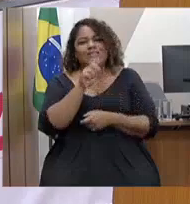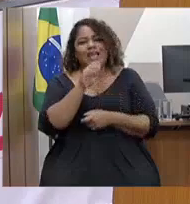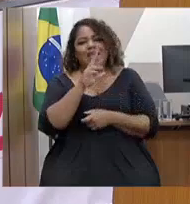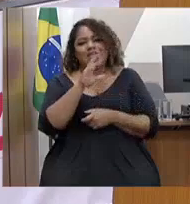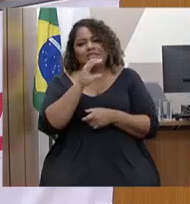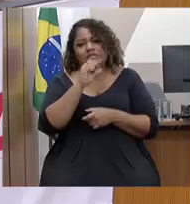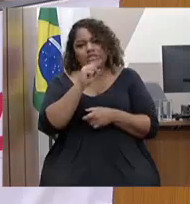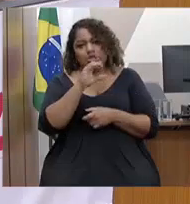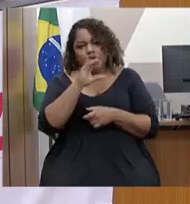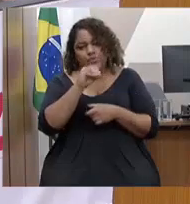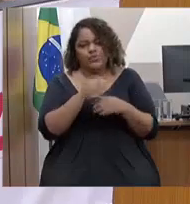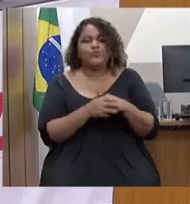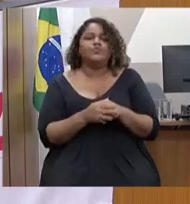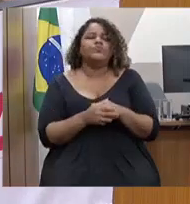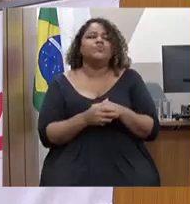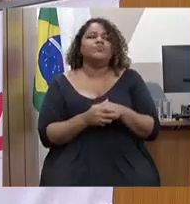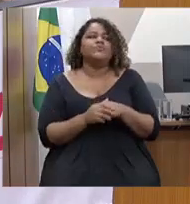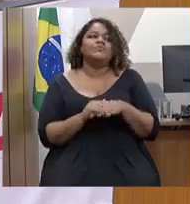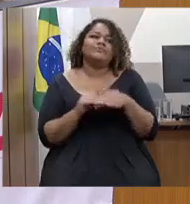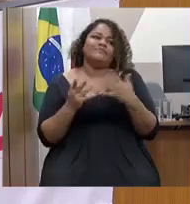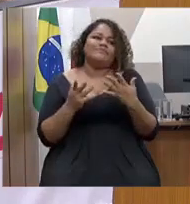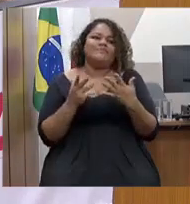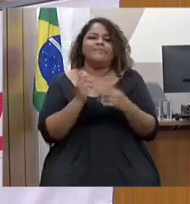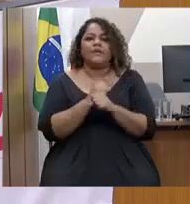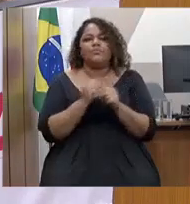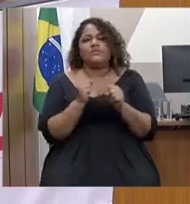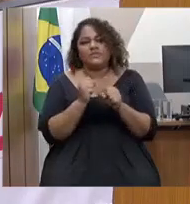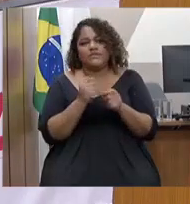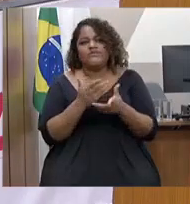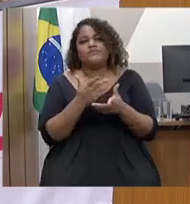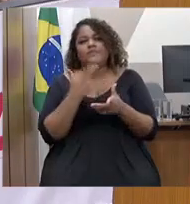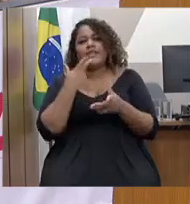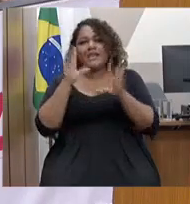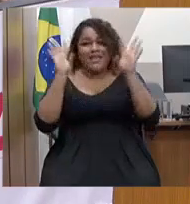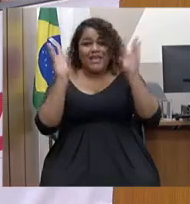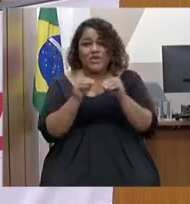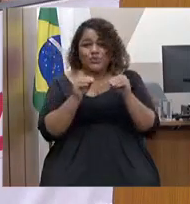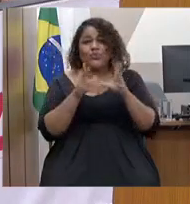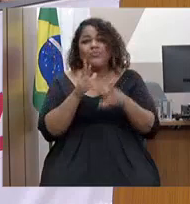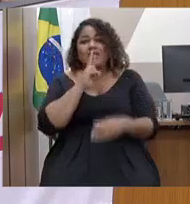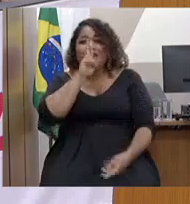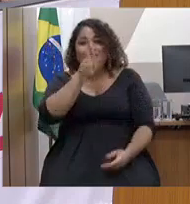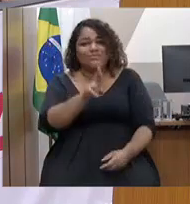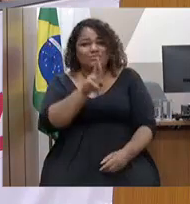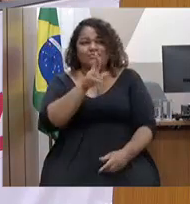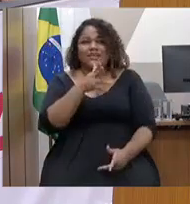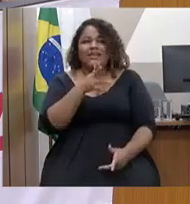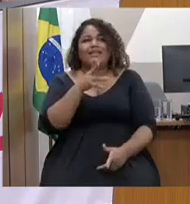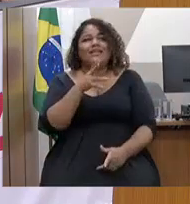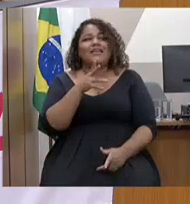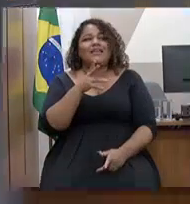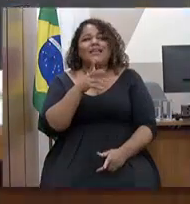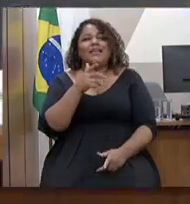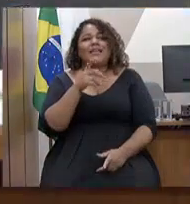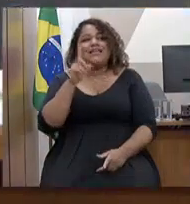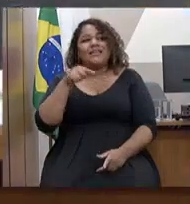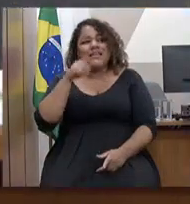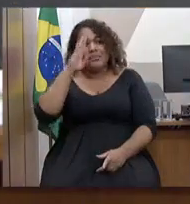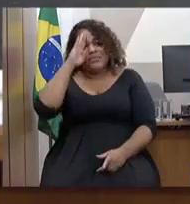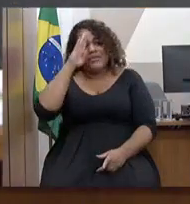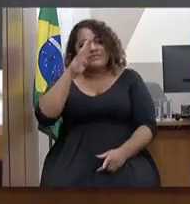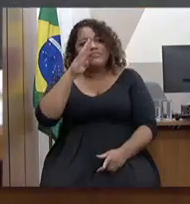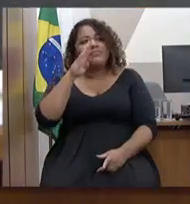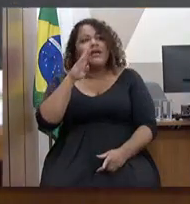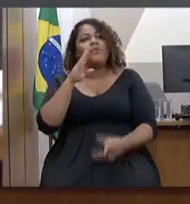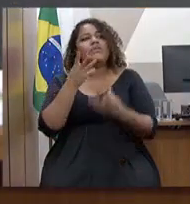gente é impossível né vamos dizer resumir tudo isso e dá uma resposta inclusive que seria o principal há